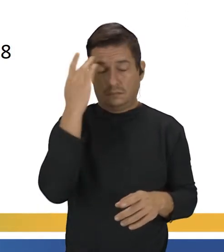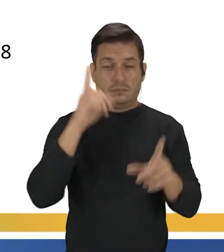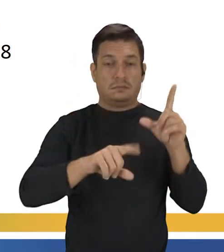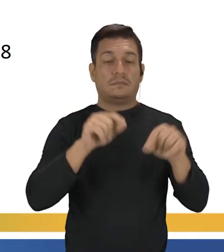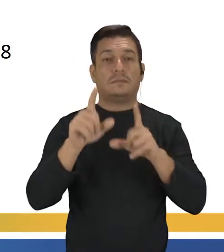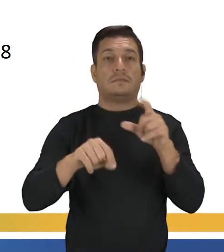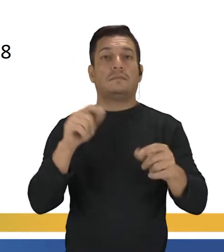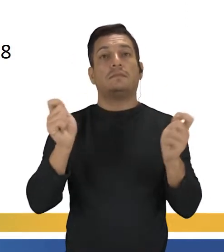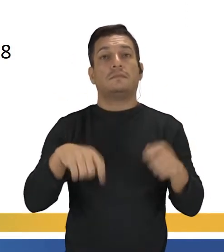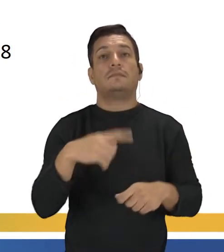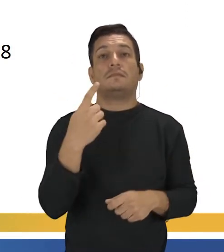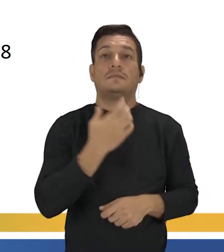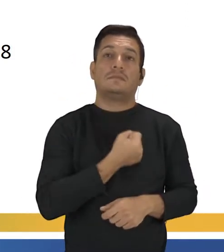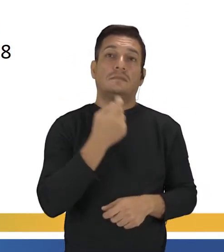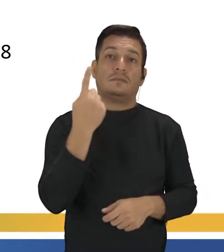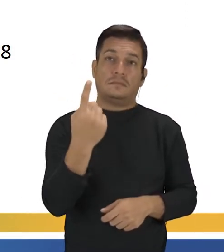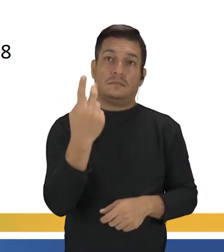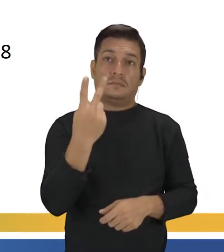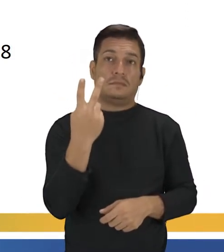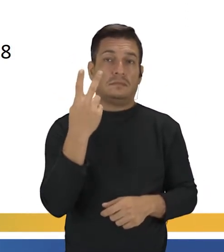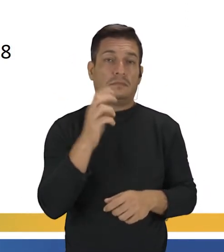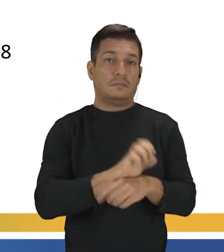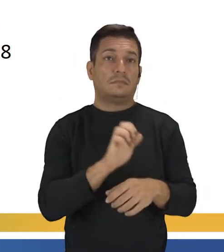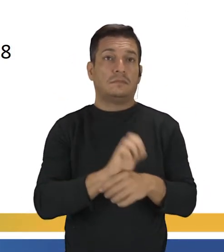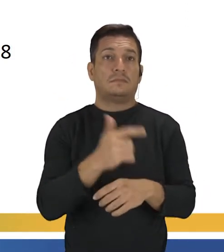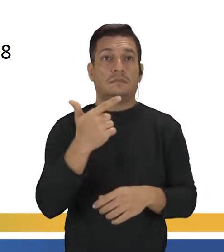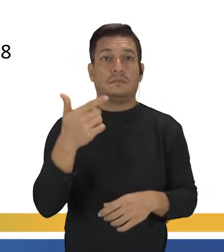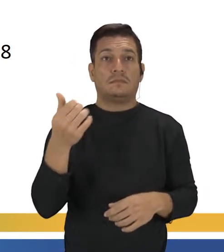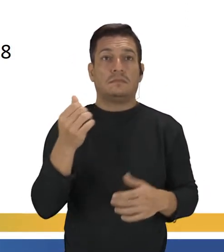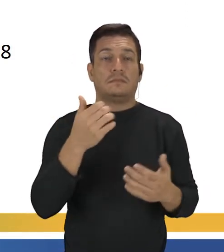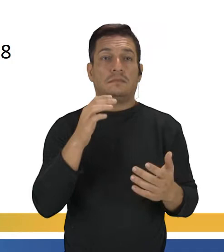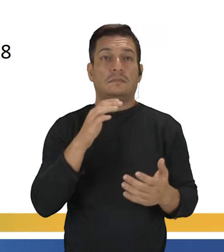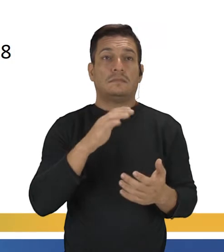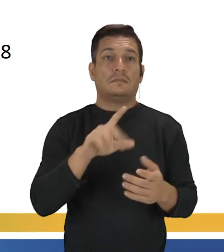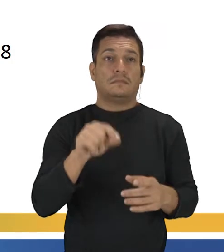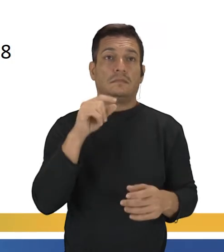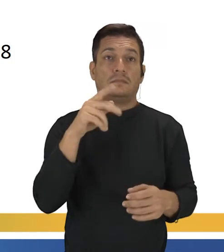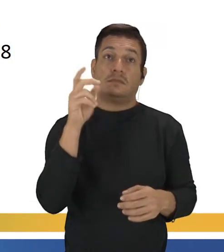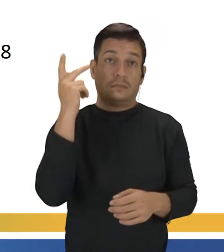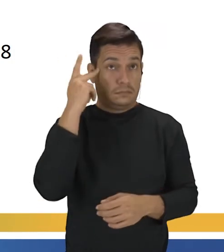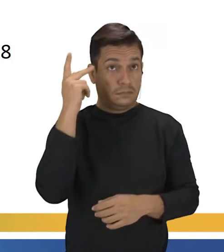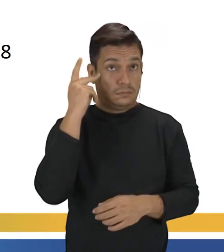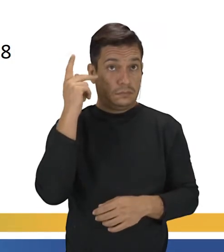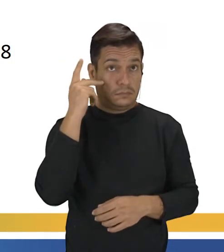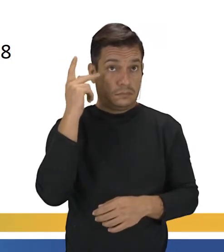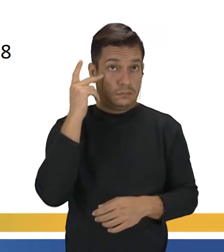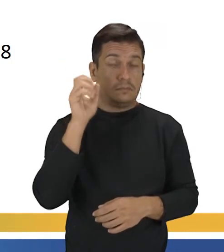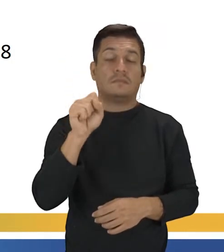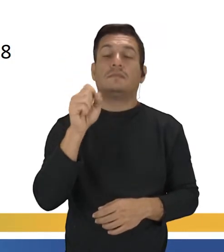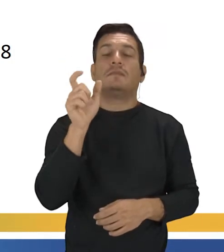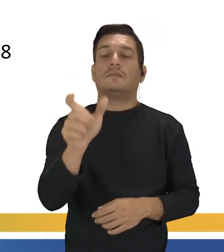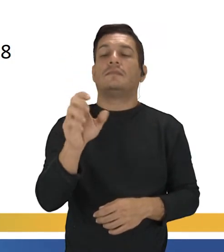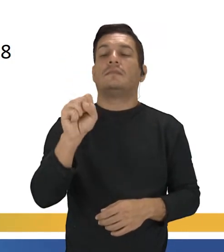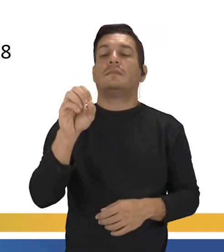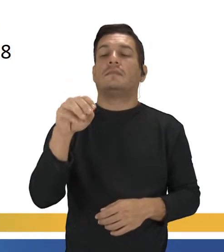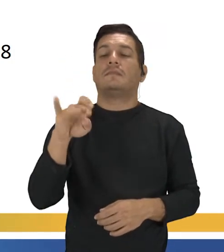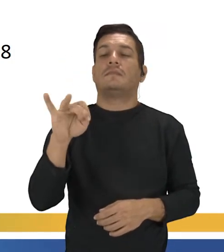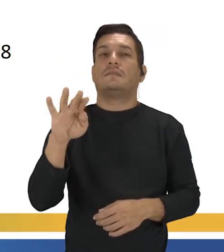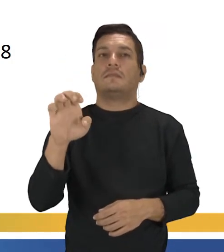escolher entre um ou dois estados, 26 escolheram somente São Paulo. Preste atenção que aqui apareceu a palavra somente,